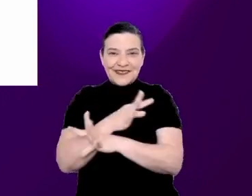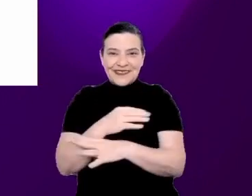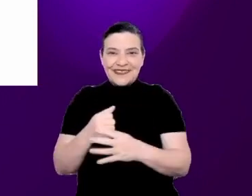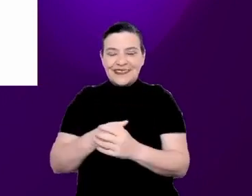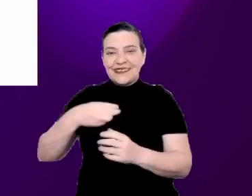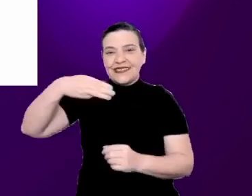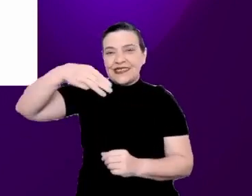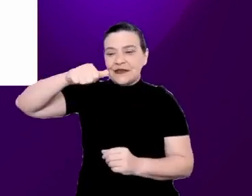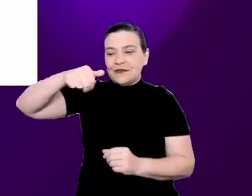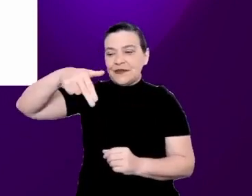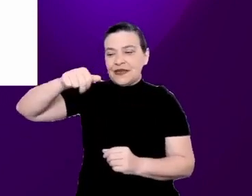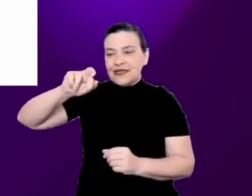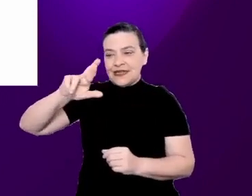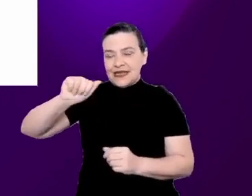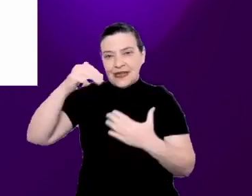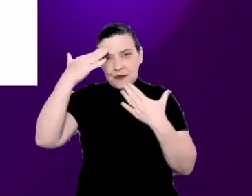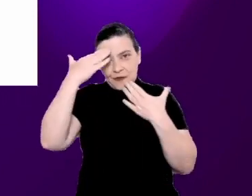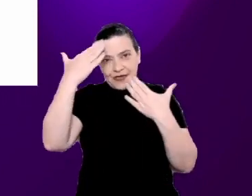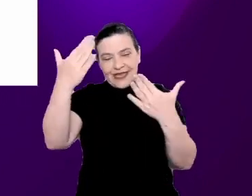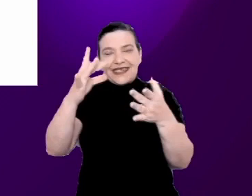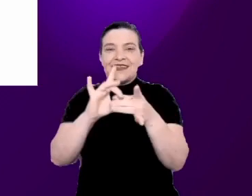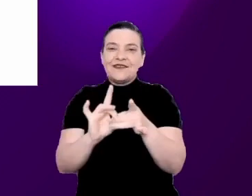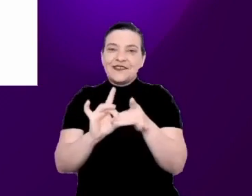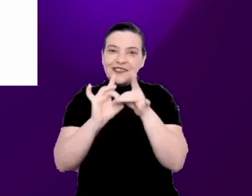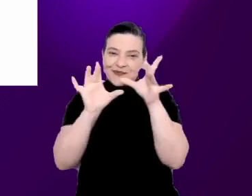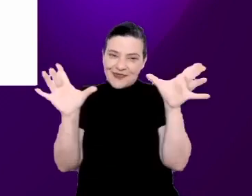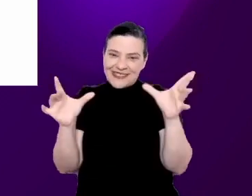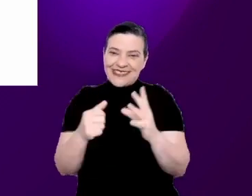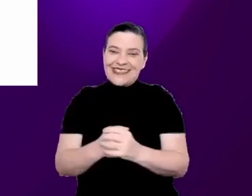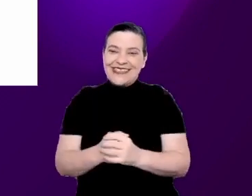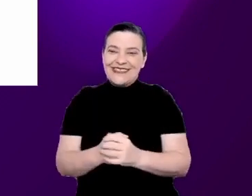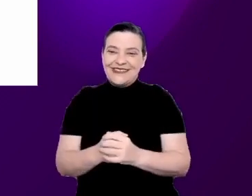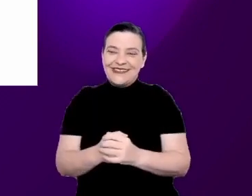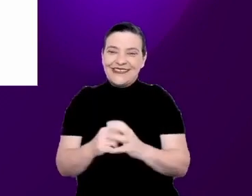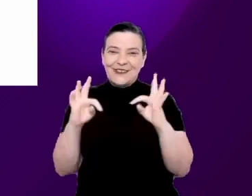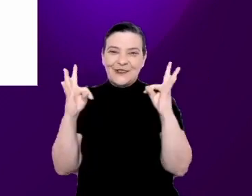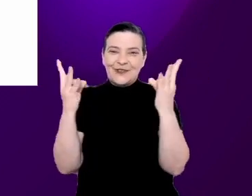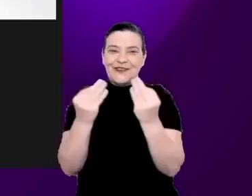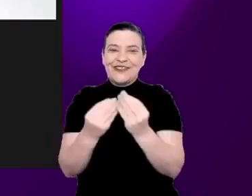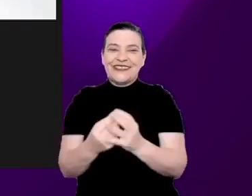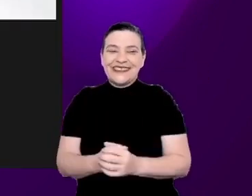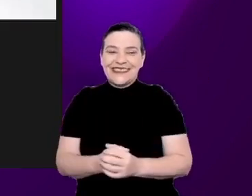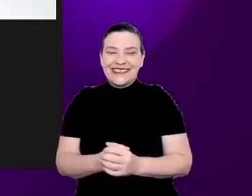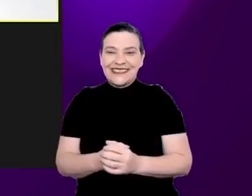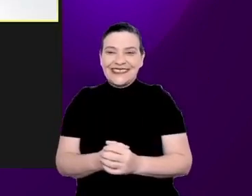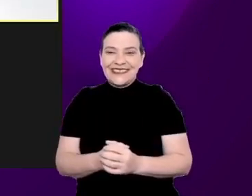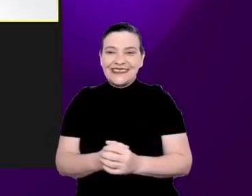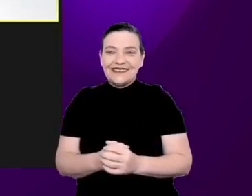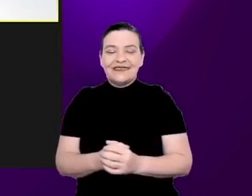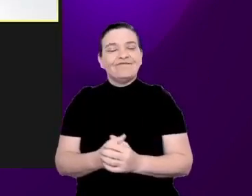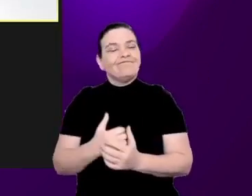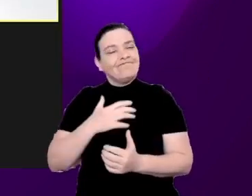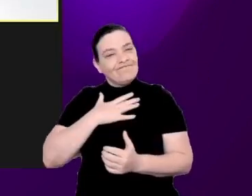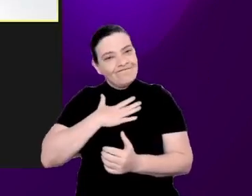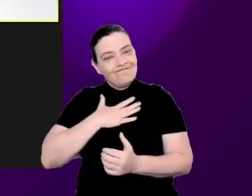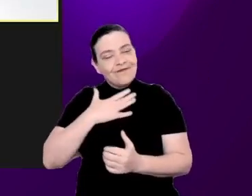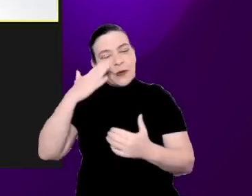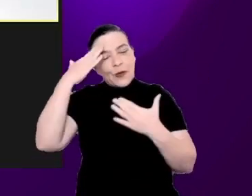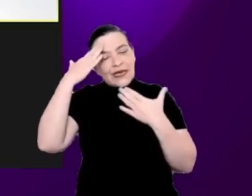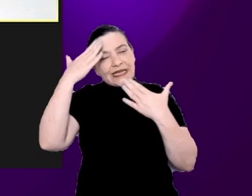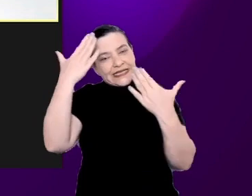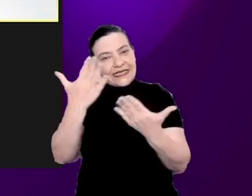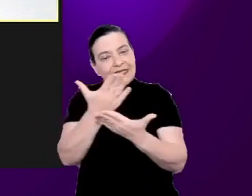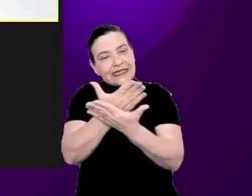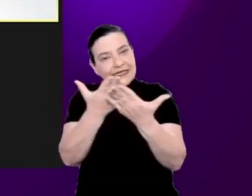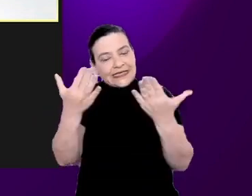Manara. Obrigado, fico à disposição de todos. Eu é que agradeço, Fê, pelas